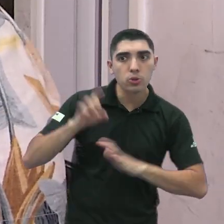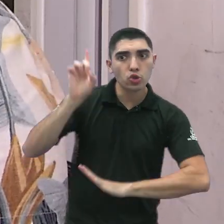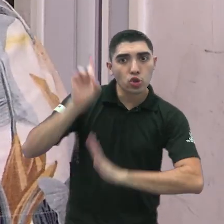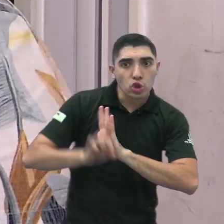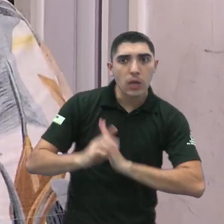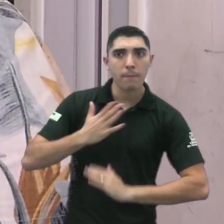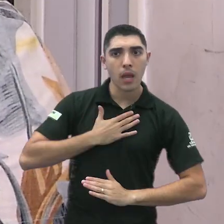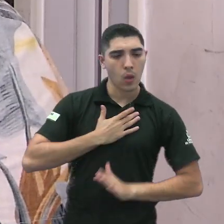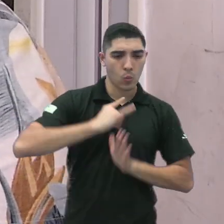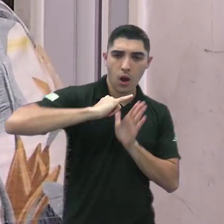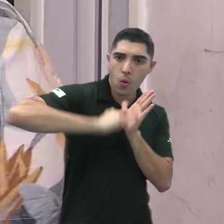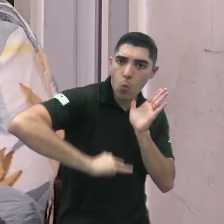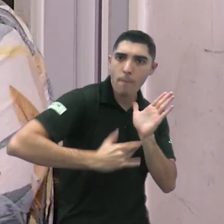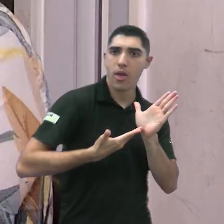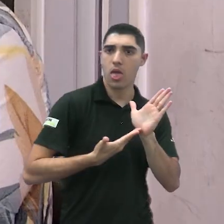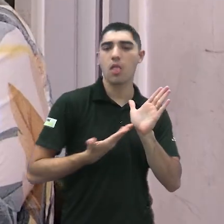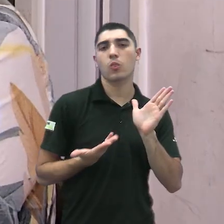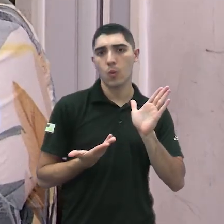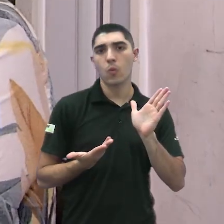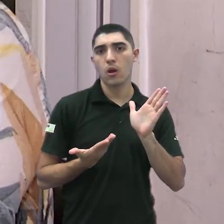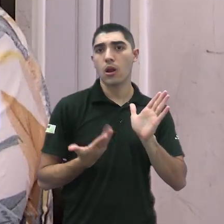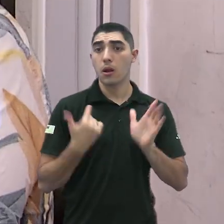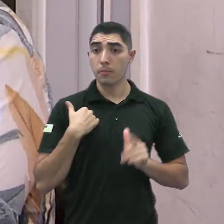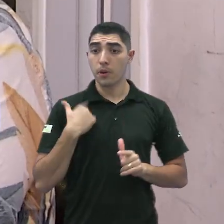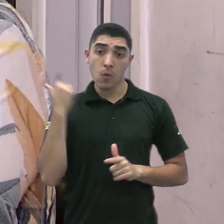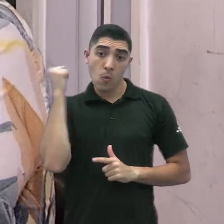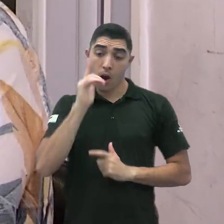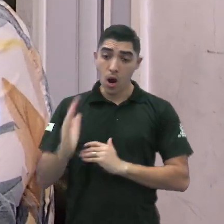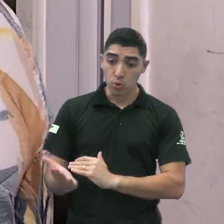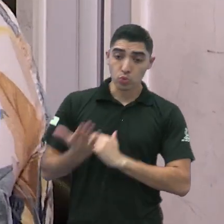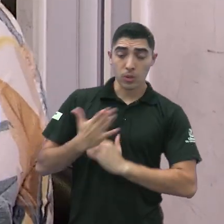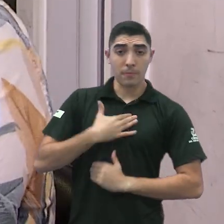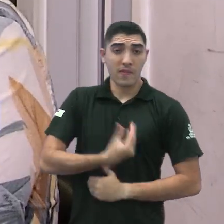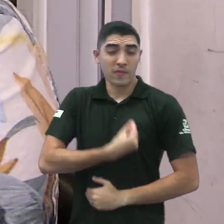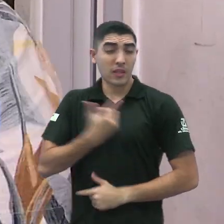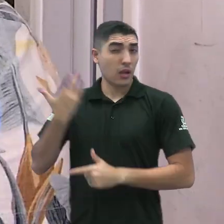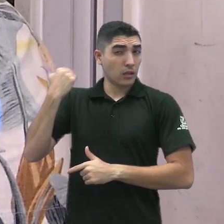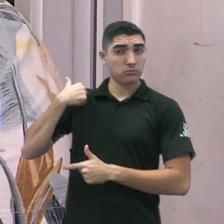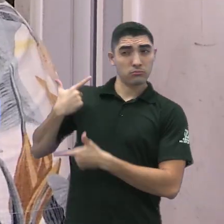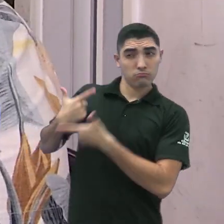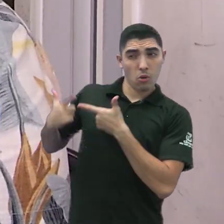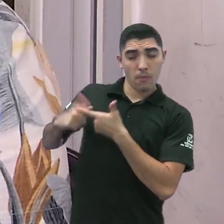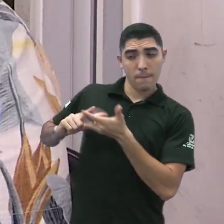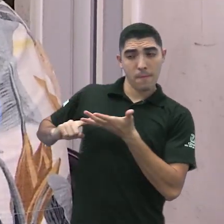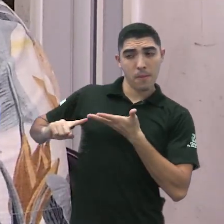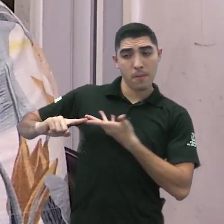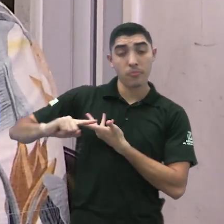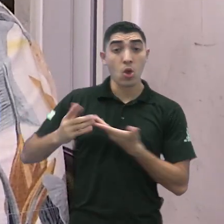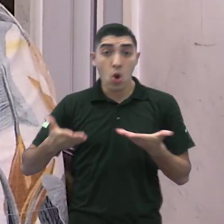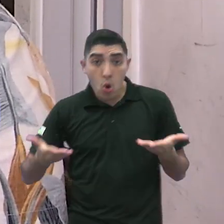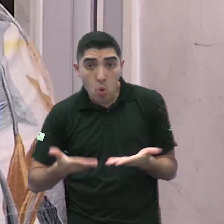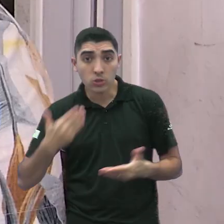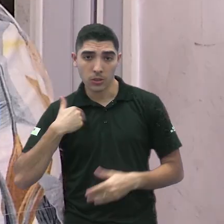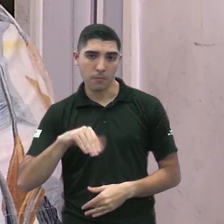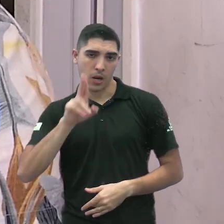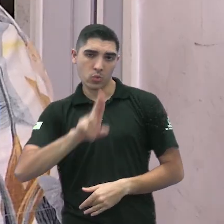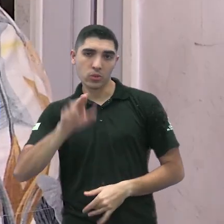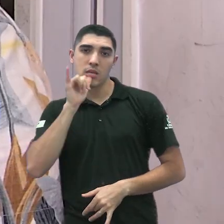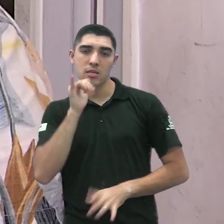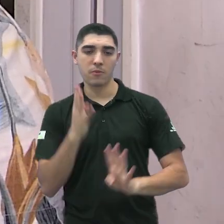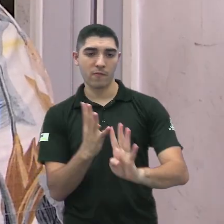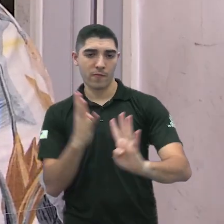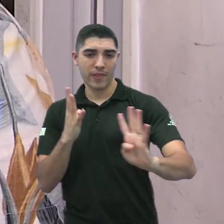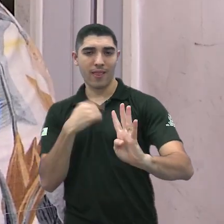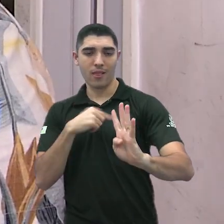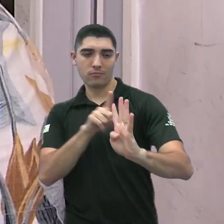dessas questões que poderiam facilitar muitos problemas que eu tinha. Atualmente, o único direito que eu uso mais é a questão da fila